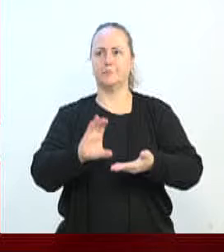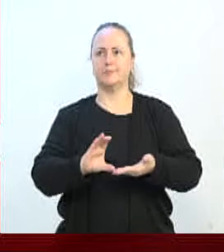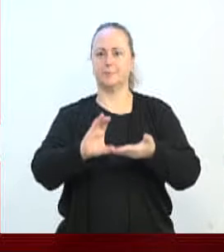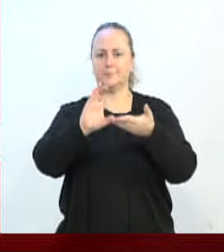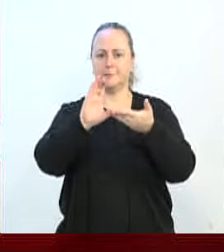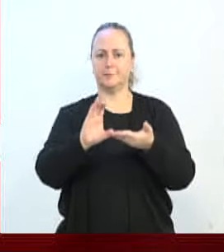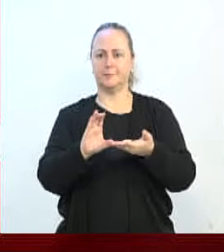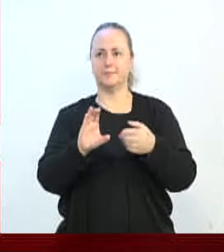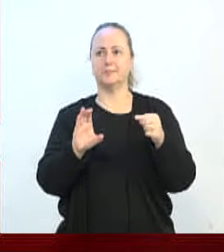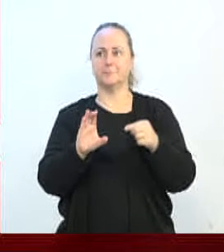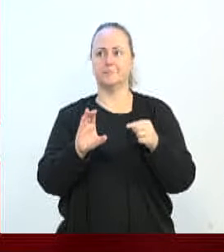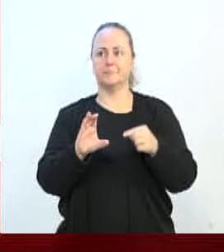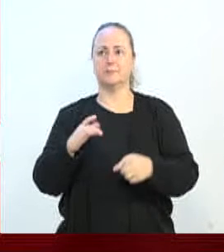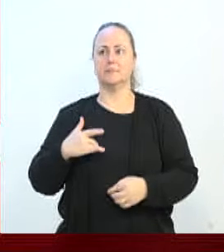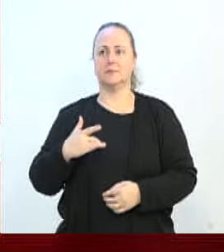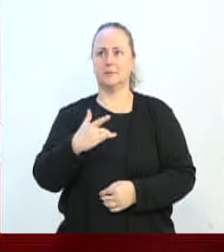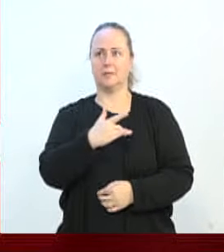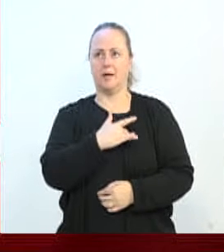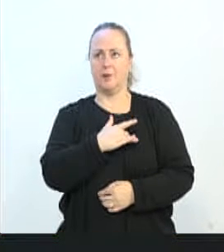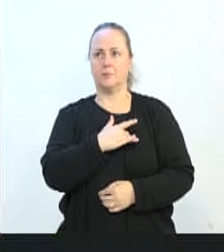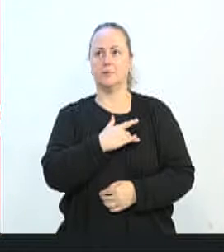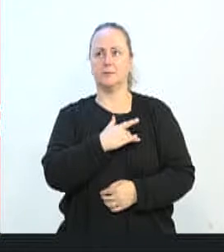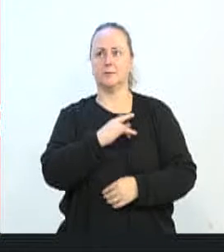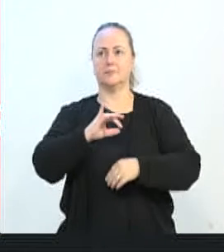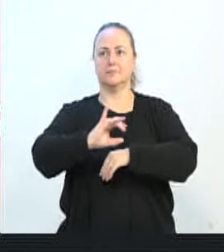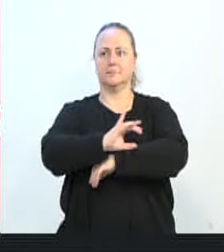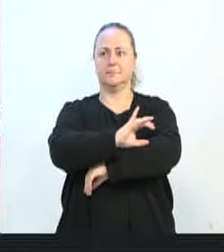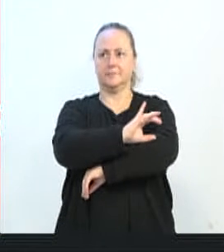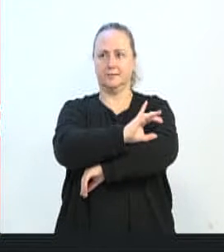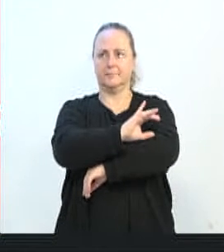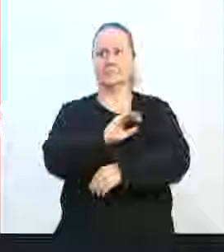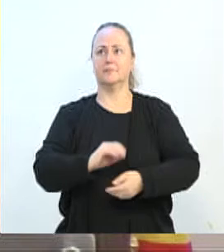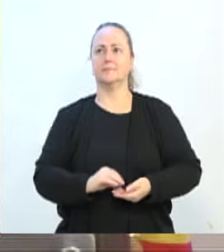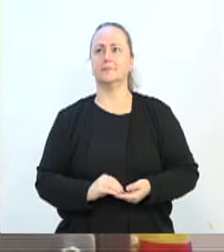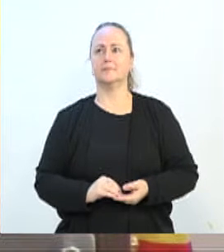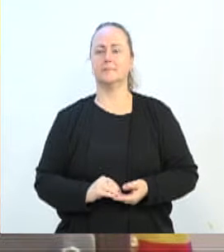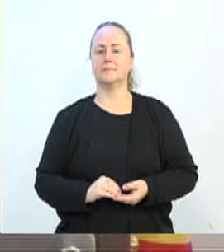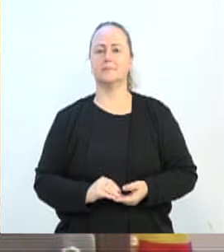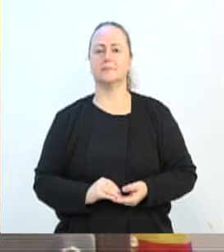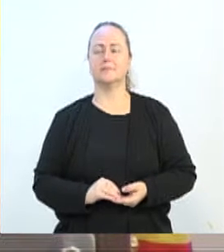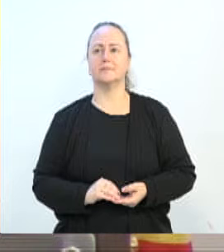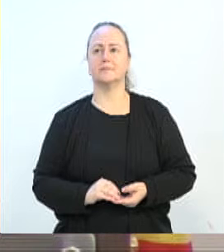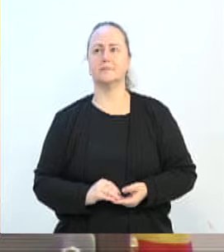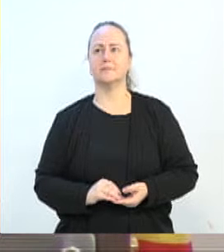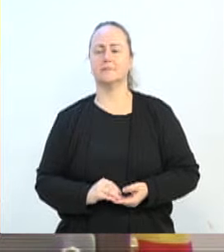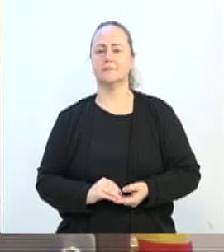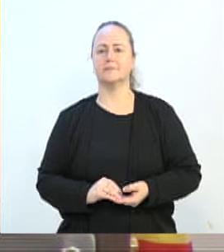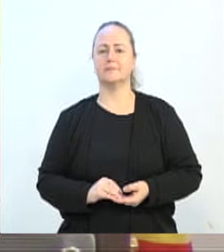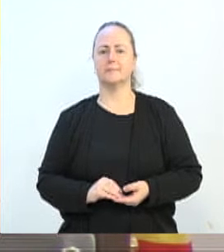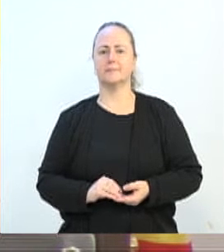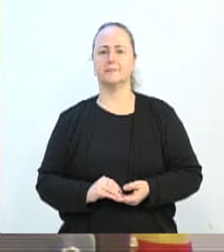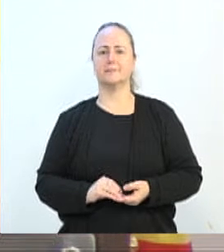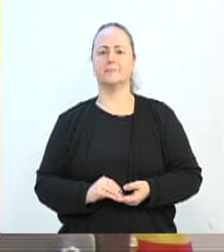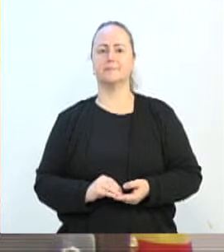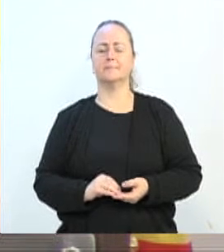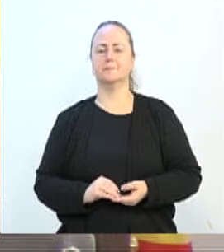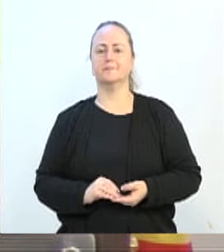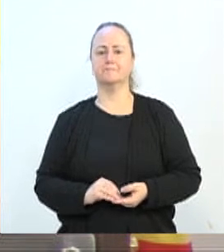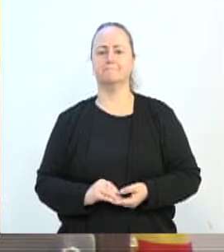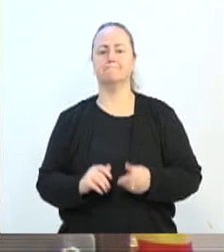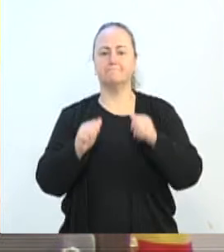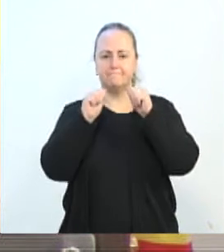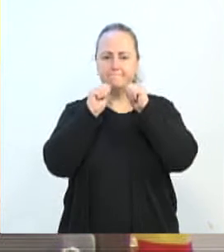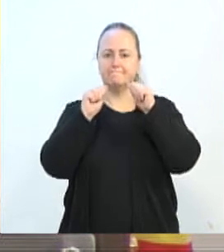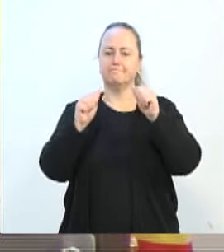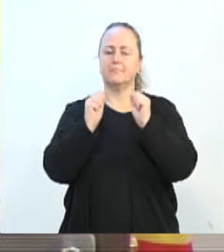de saúde lá na Itoupava Central temos aí a nossa participação a nossa Assessoria participando nós